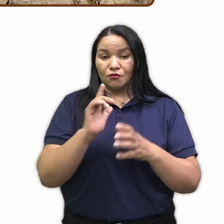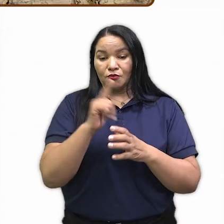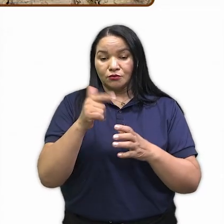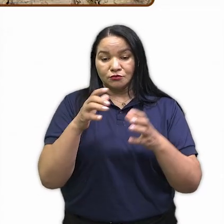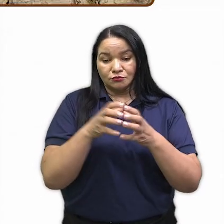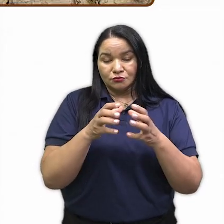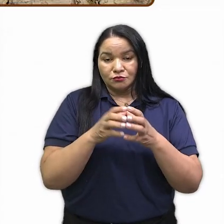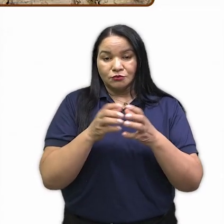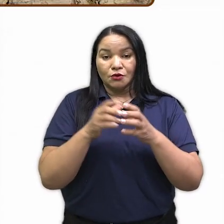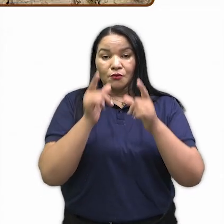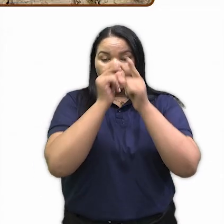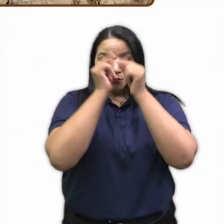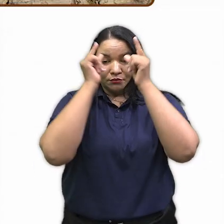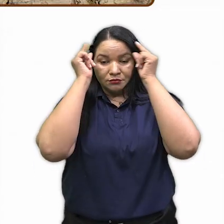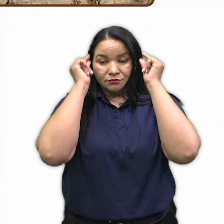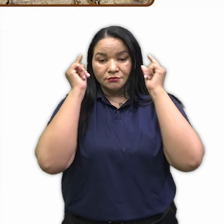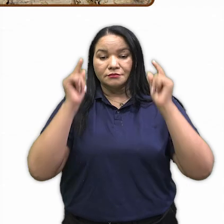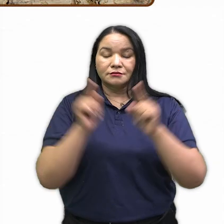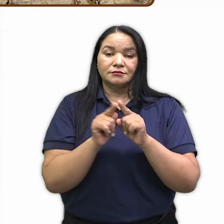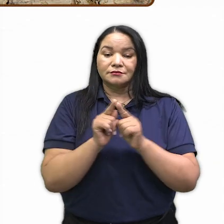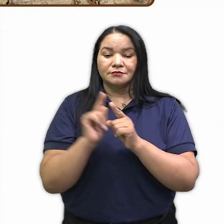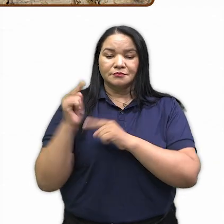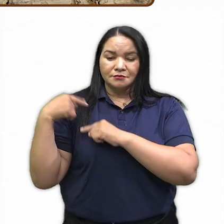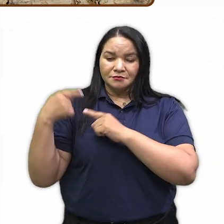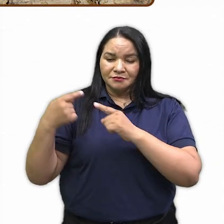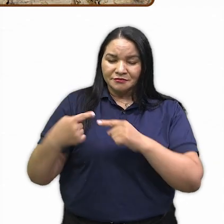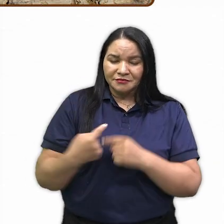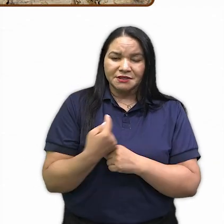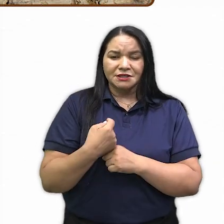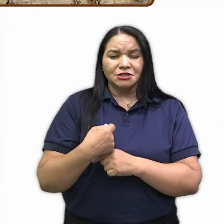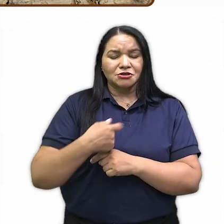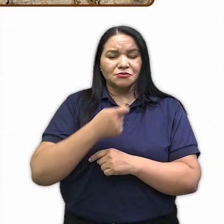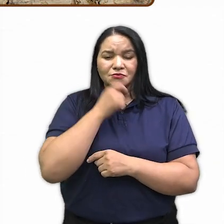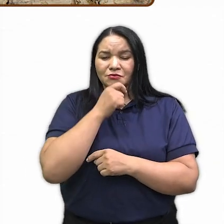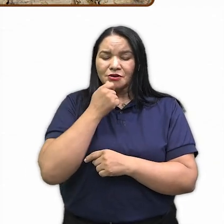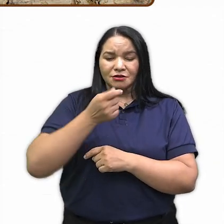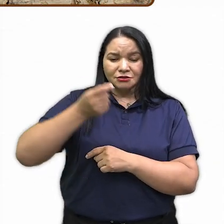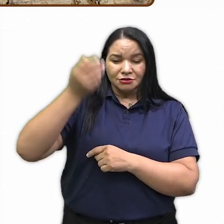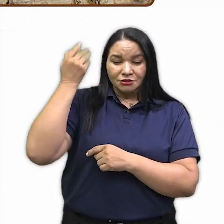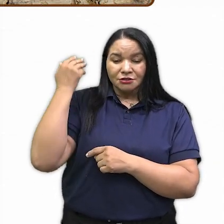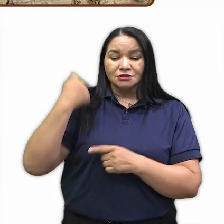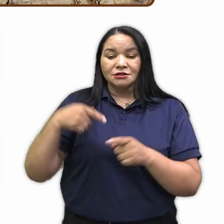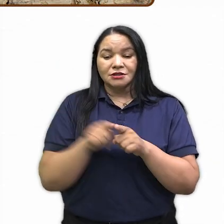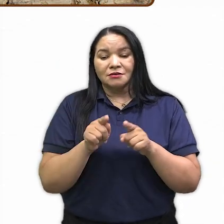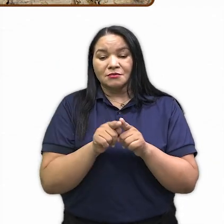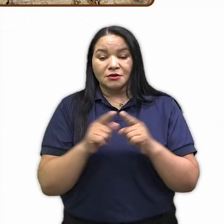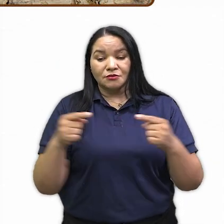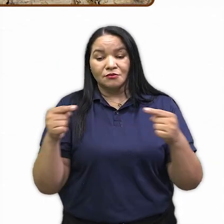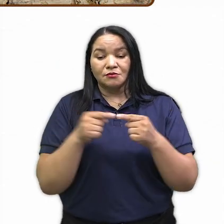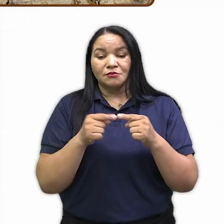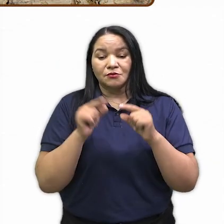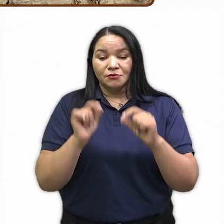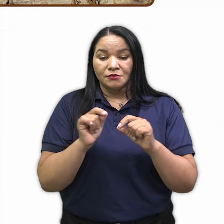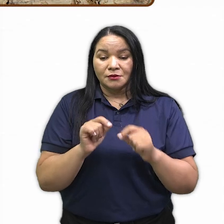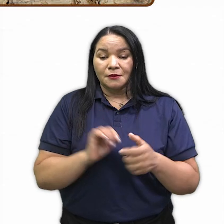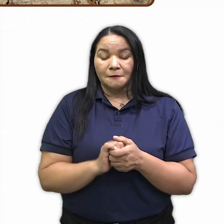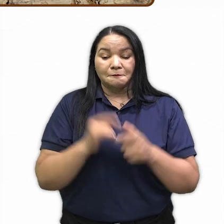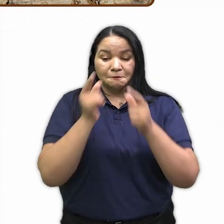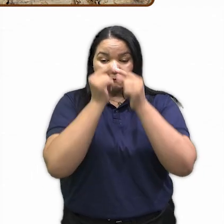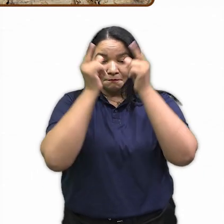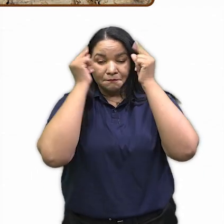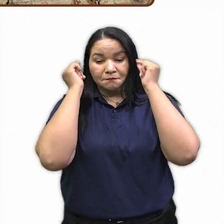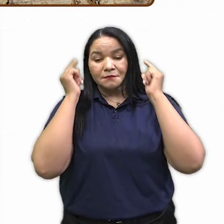gente. Os gregos vai ter uma herança muito antiga e rica, que vai estar remontando aí a Grécia Antiga, que foi o berço